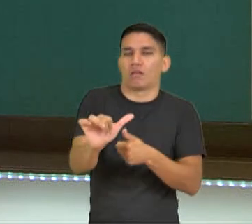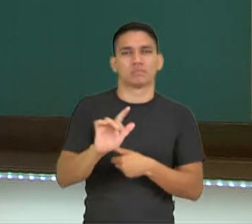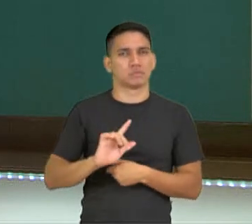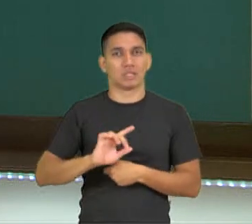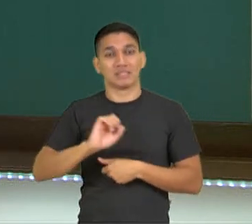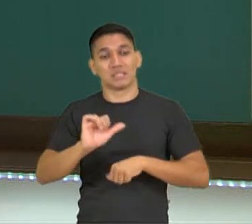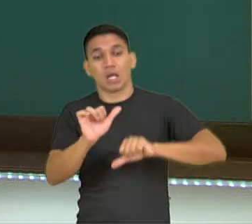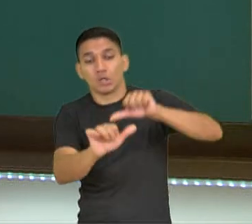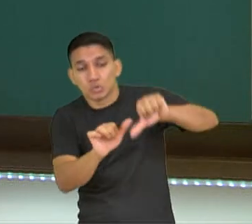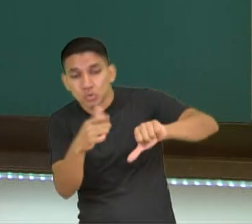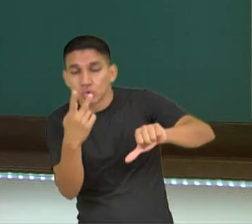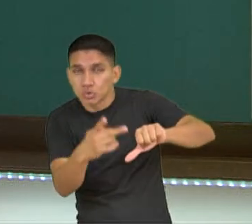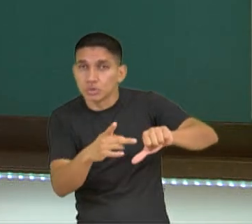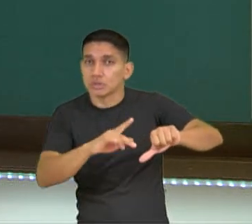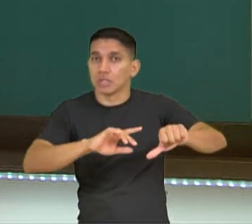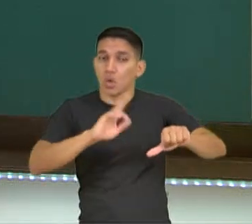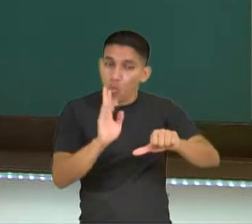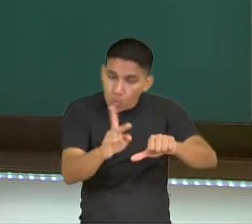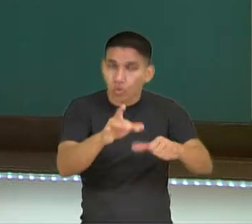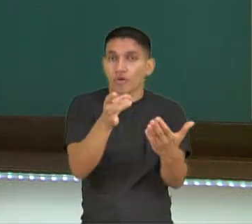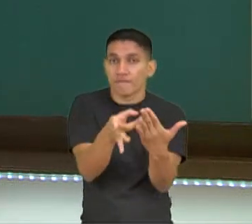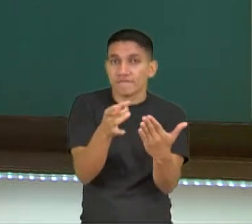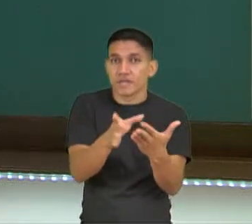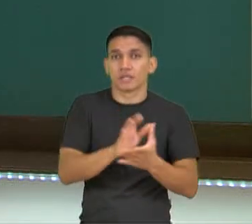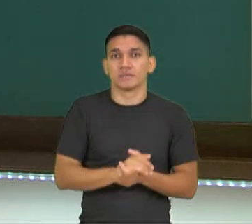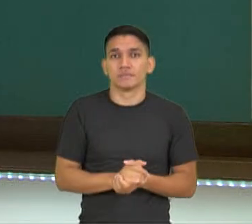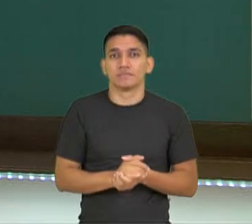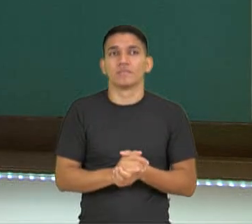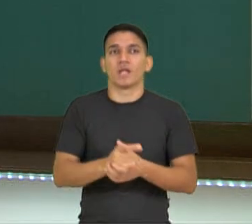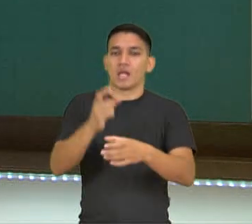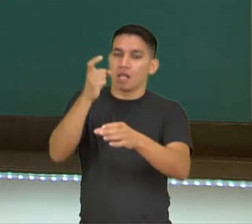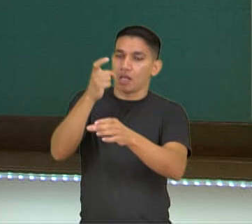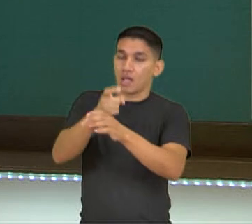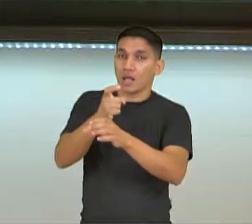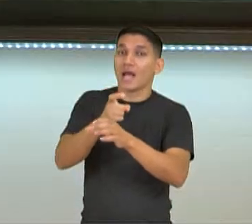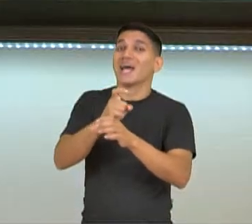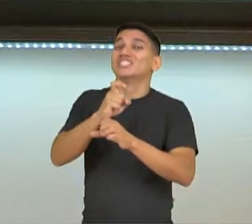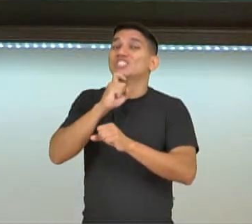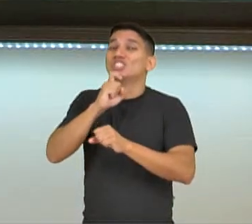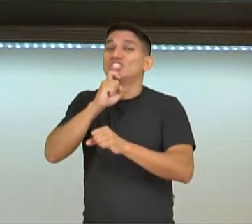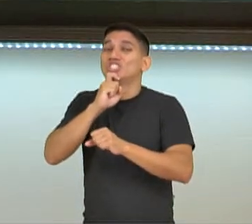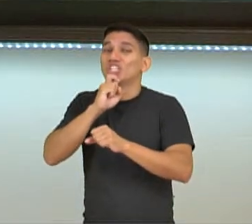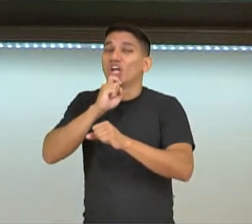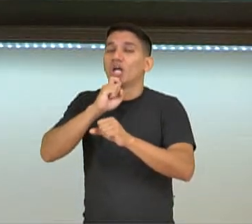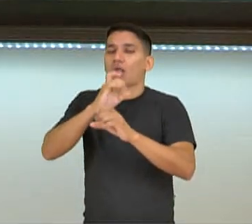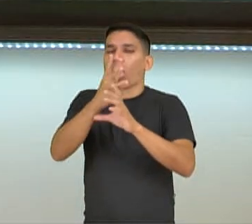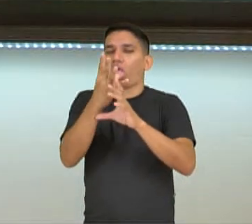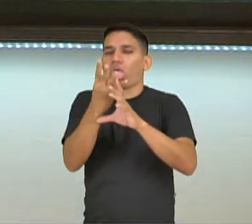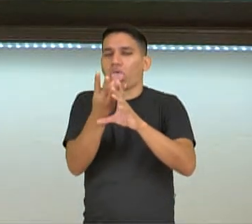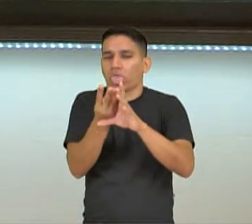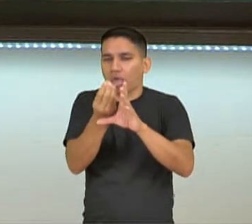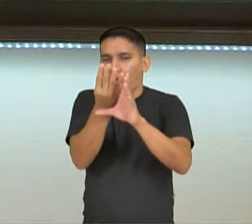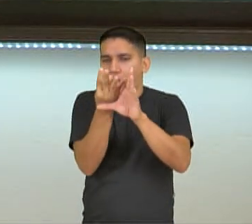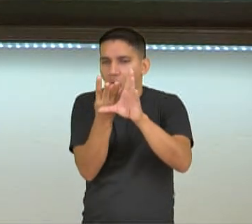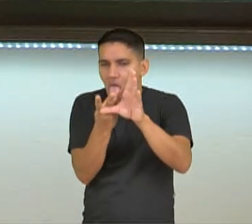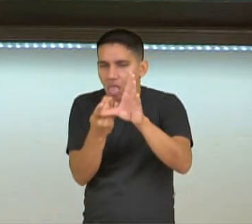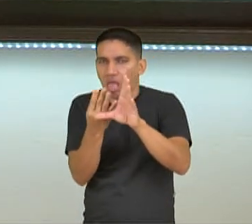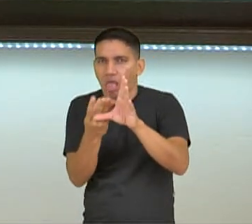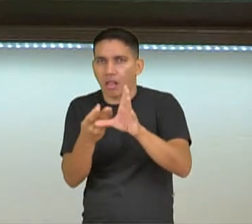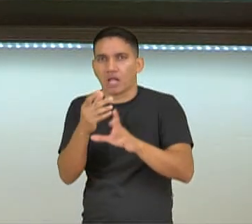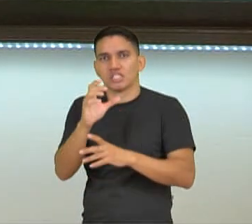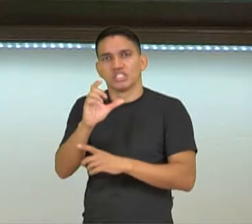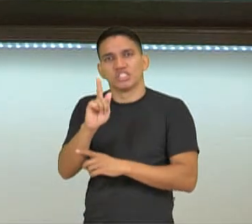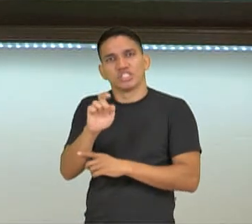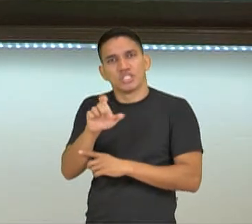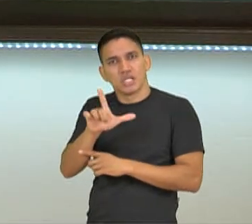produz novas substâncias, tá? E cubo de gelo derretendo. Então, por exemplo, lá, você coloca cubos de gelo dentro de